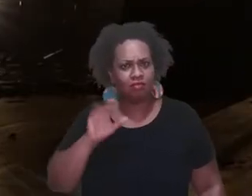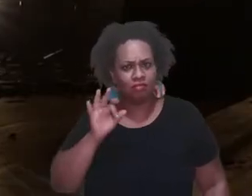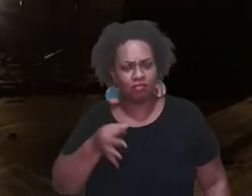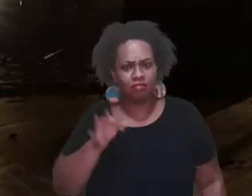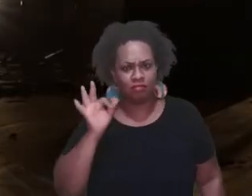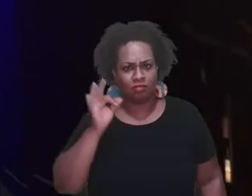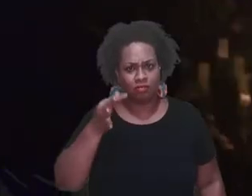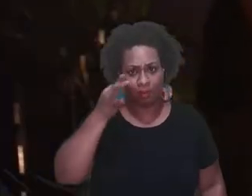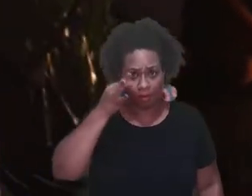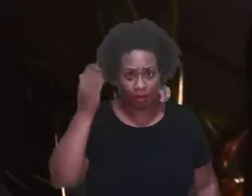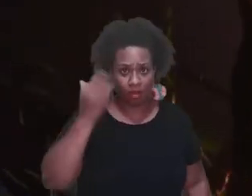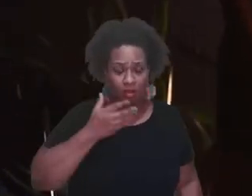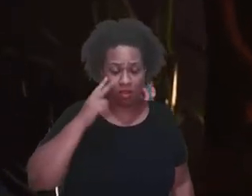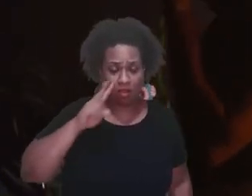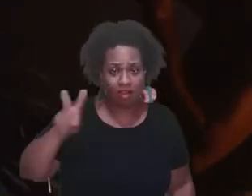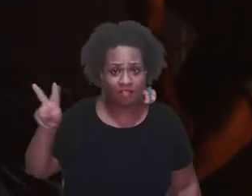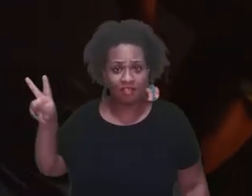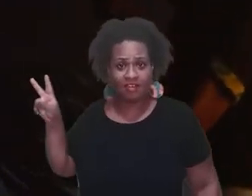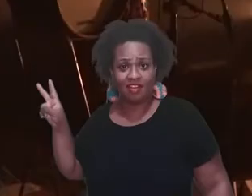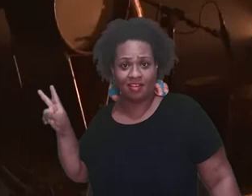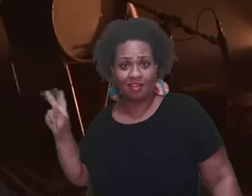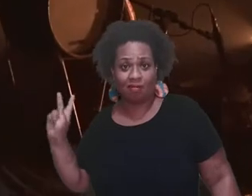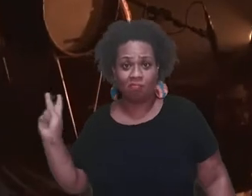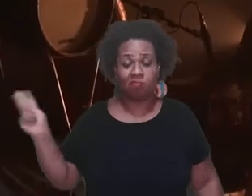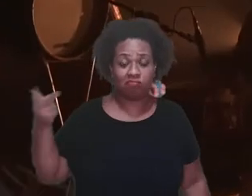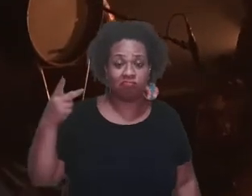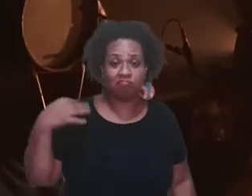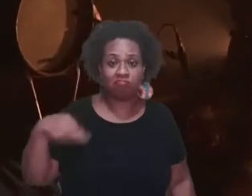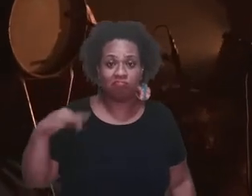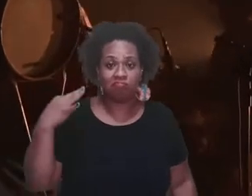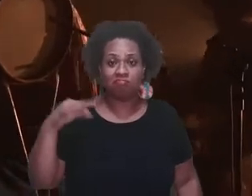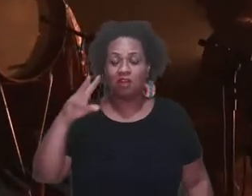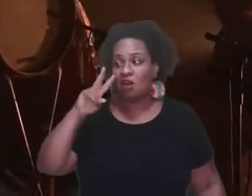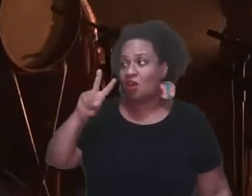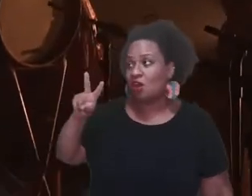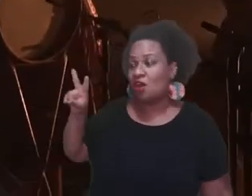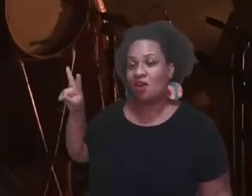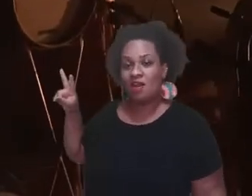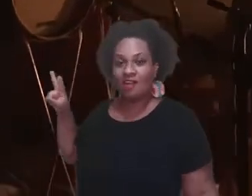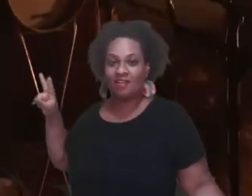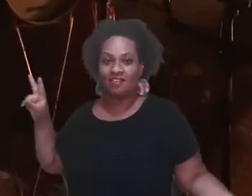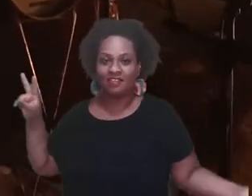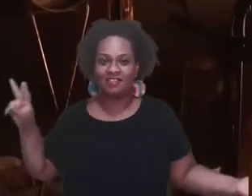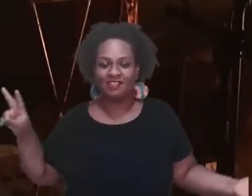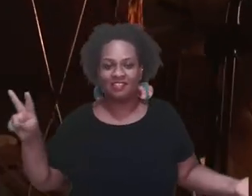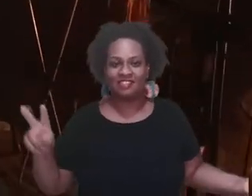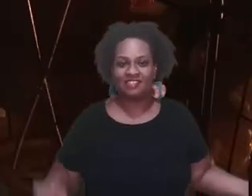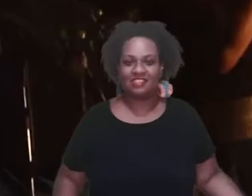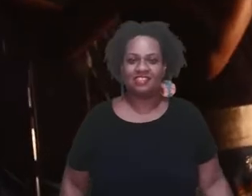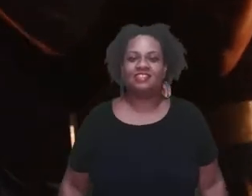deu então vejam vocês o que aconteceu não é meu então beijar você se